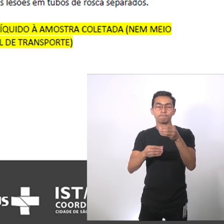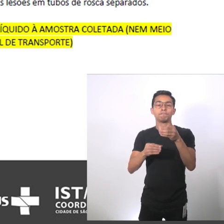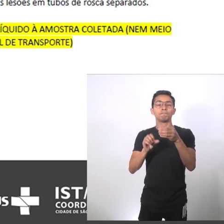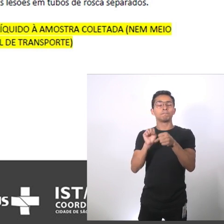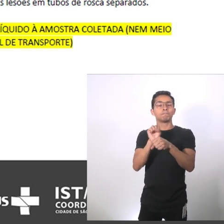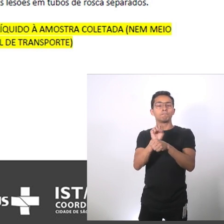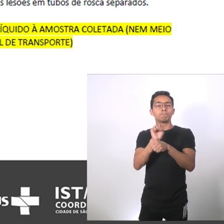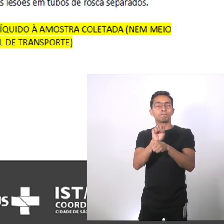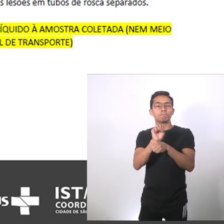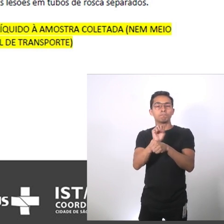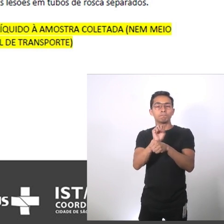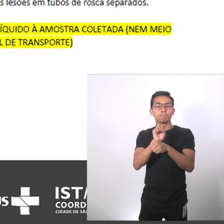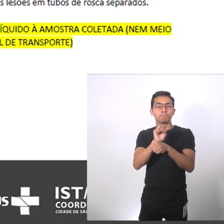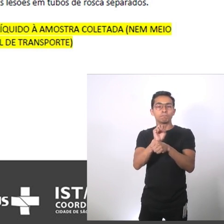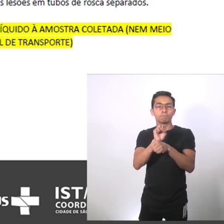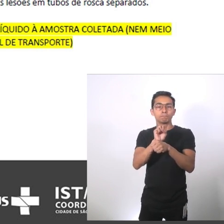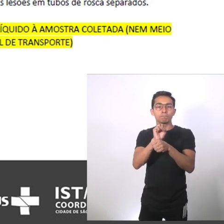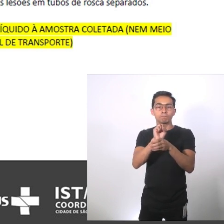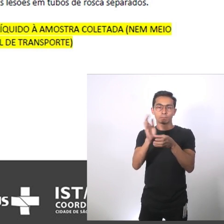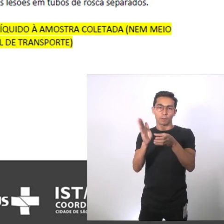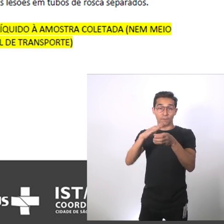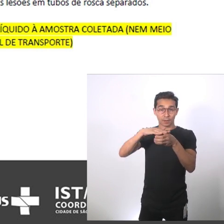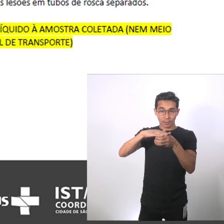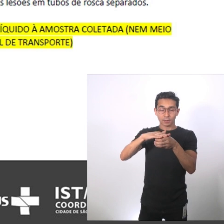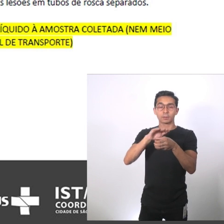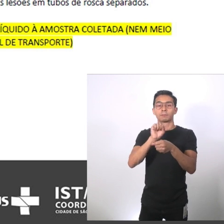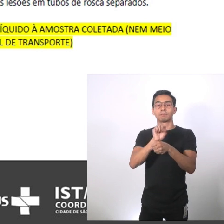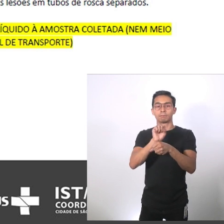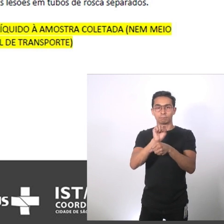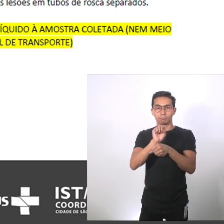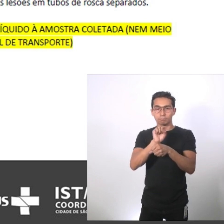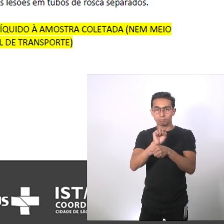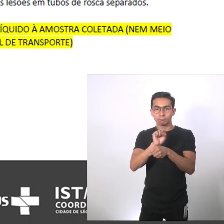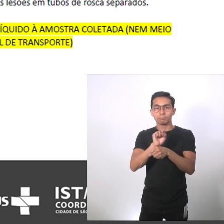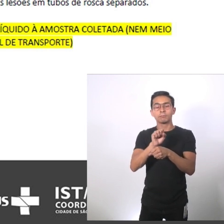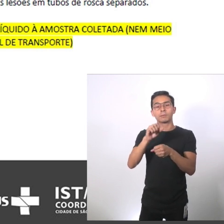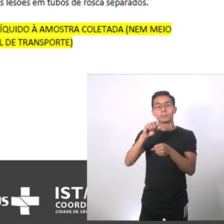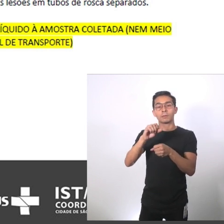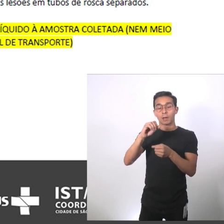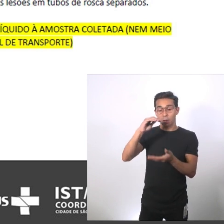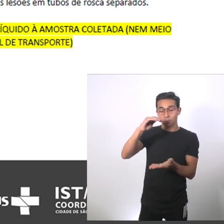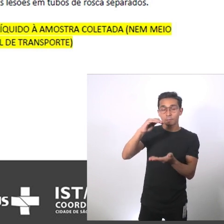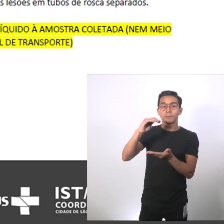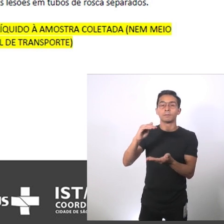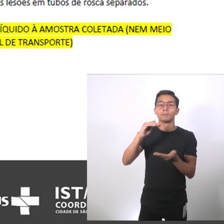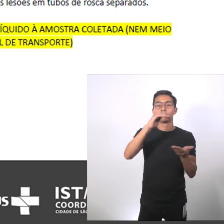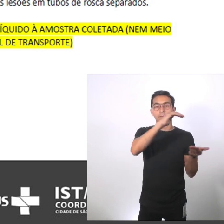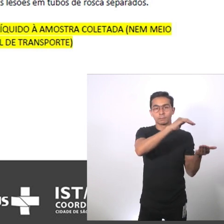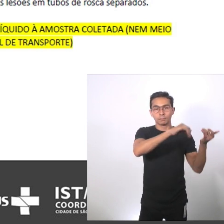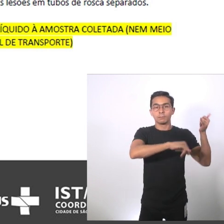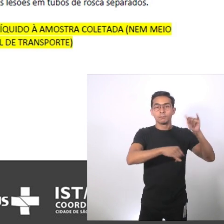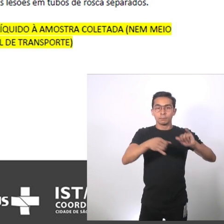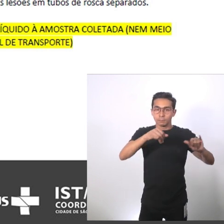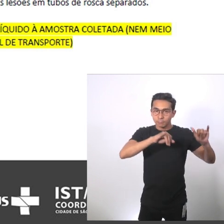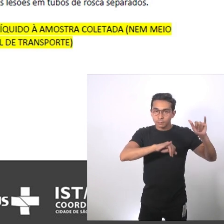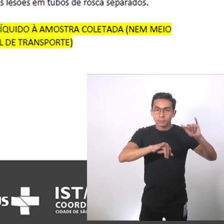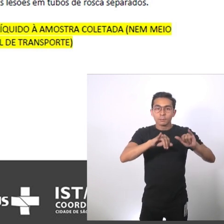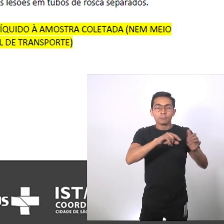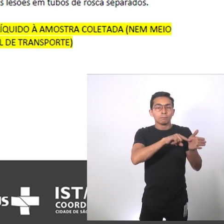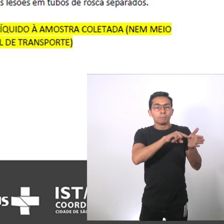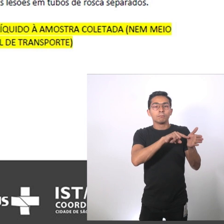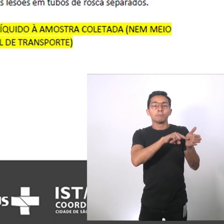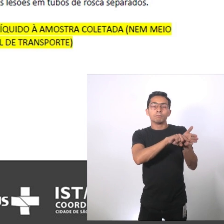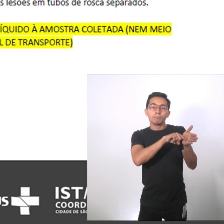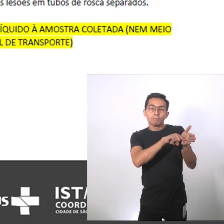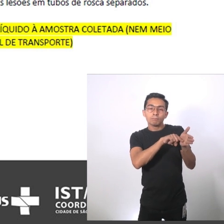fechar o tubo e encaminhar para o laboratório numa temperatura